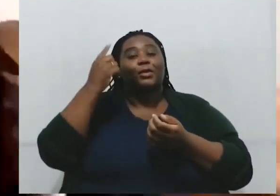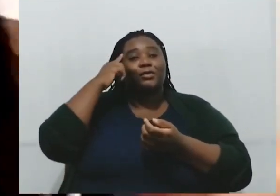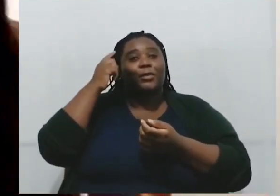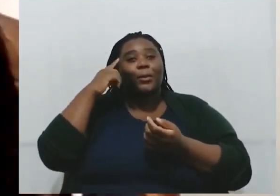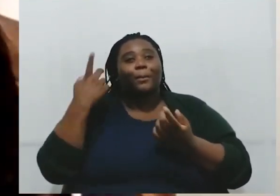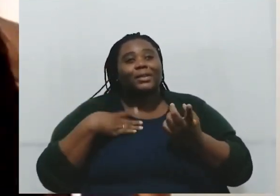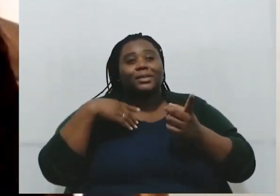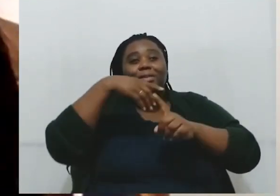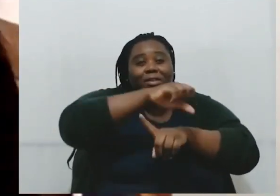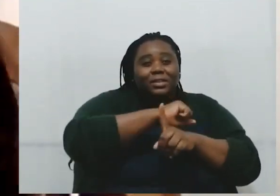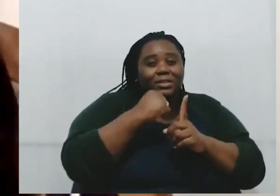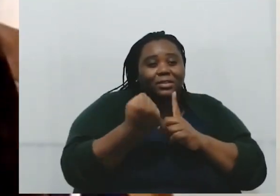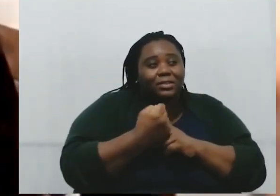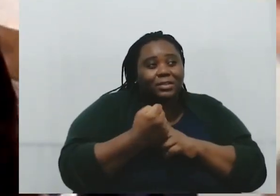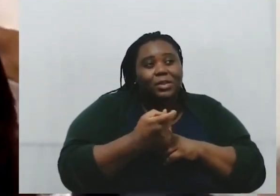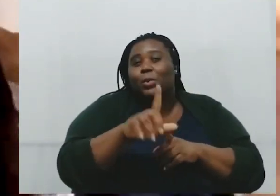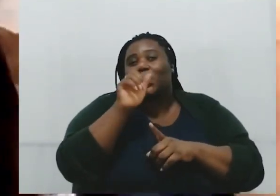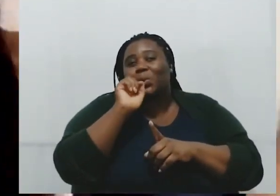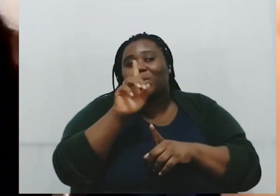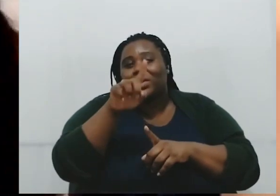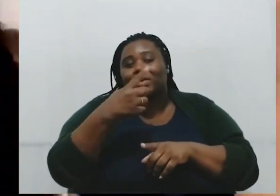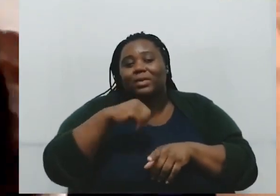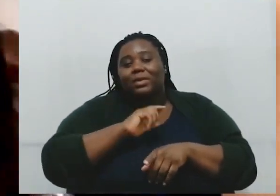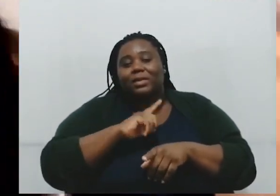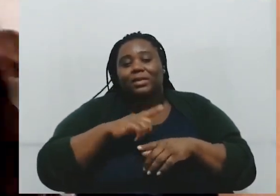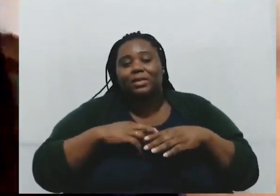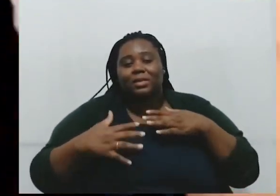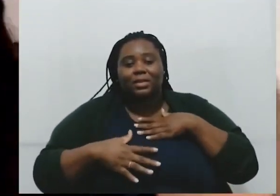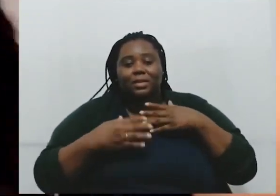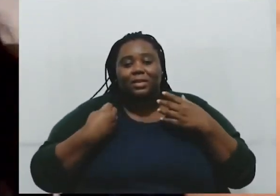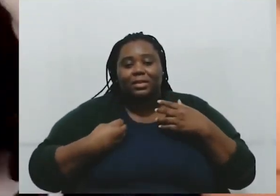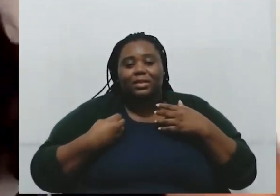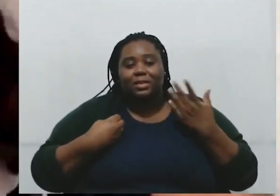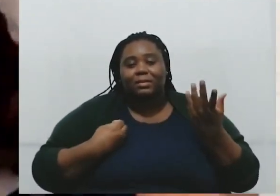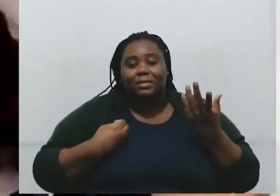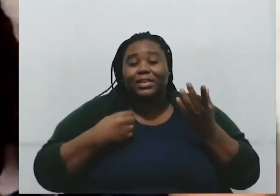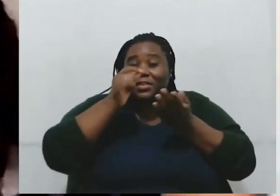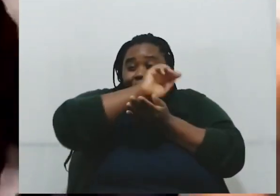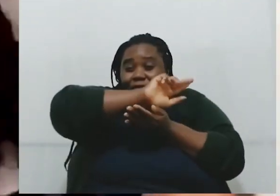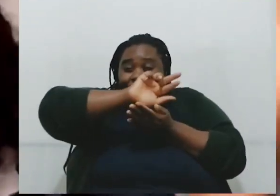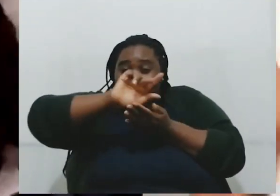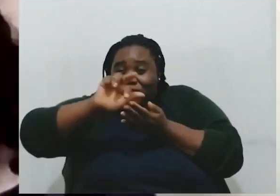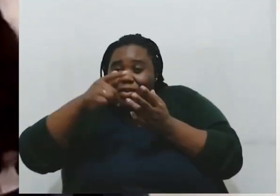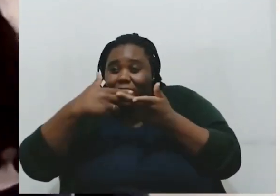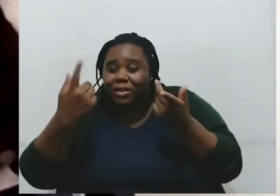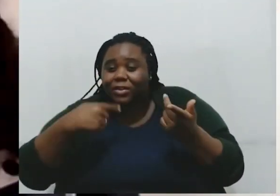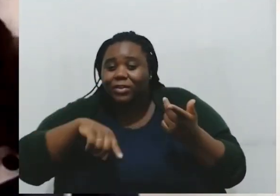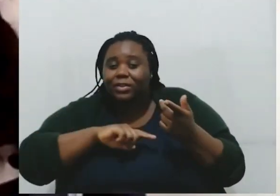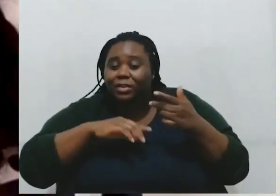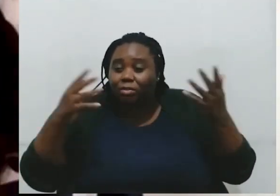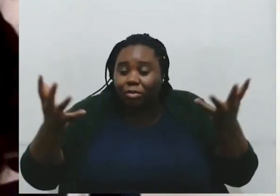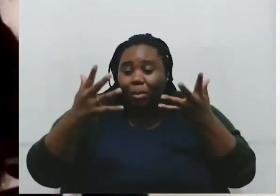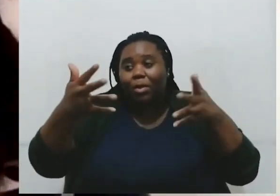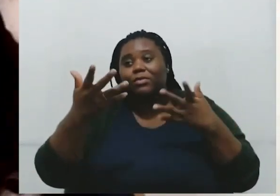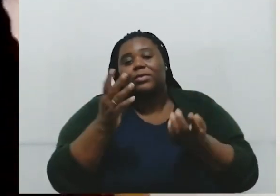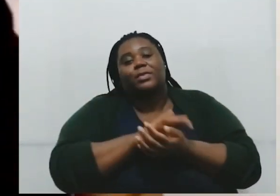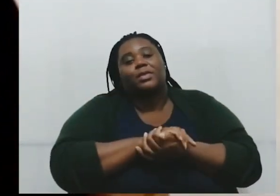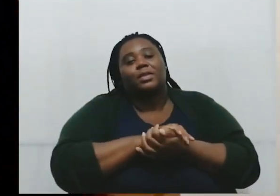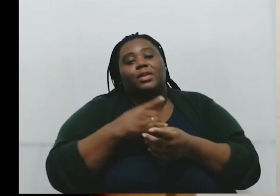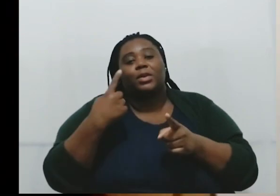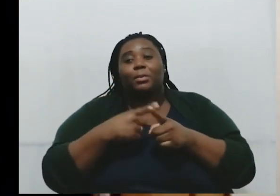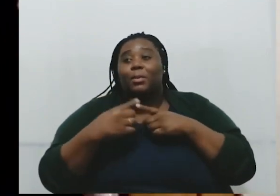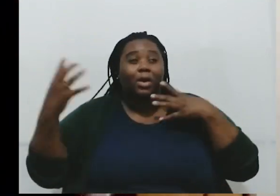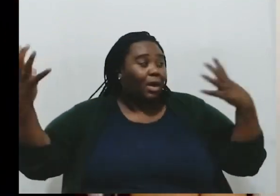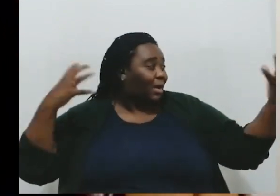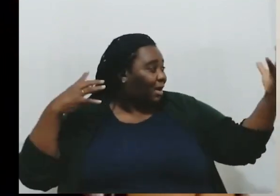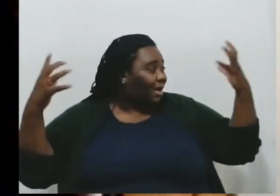a gente estar sempre metido, né? Porque o bombardeio de informação vai só soterrando a gente, né? A gente vai ficando compactado,